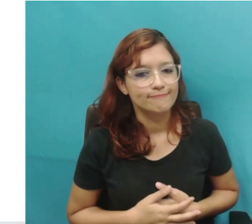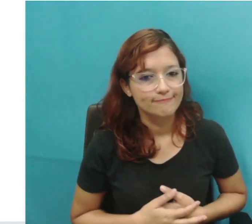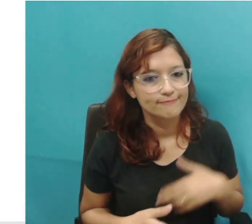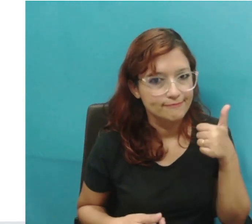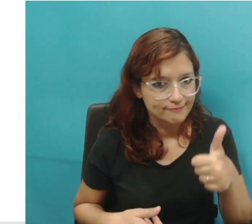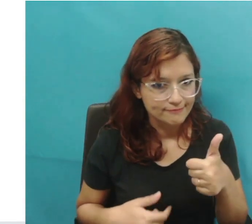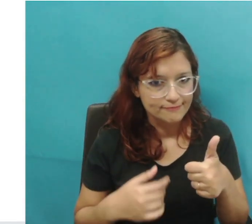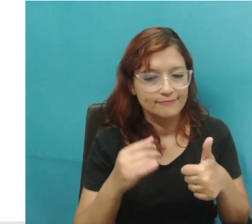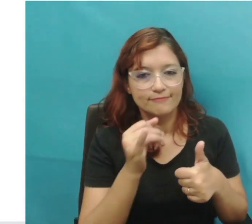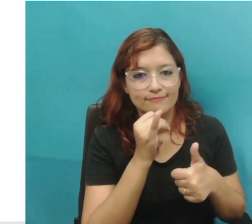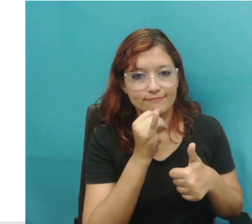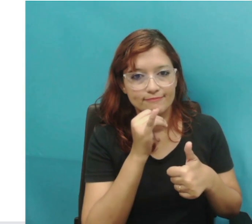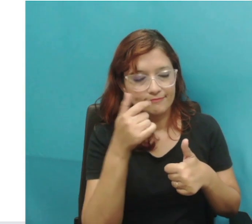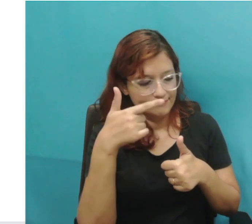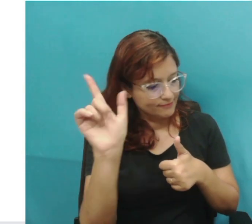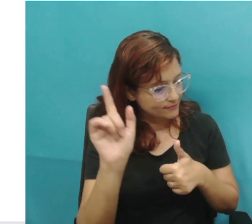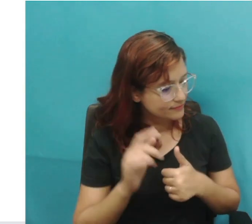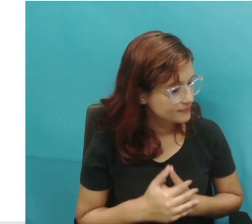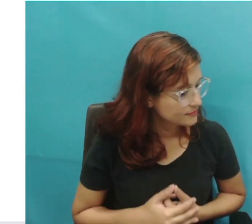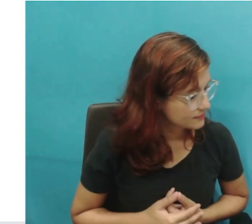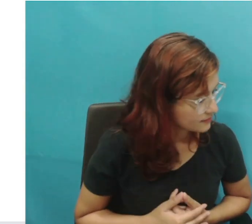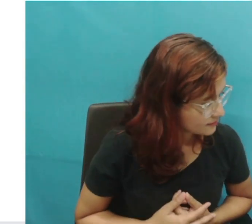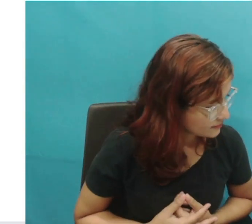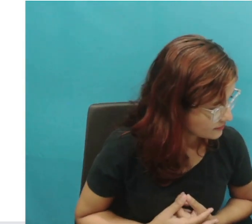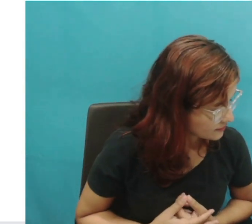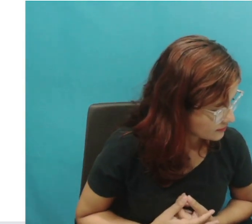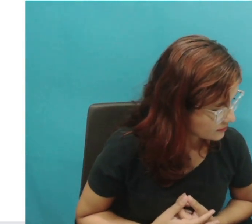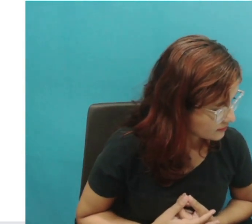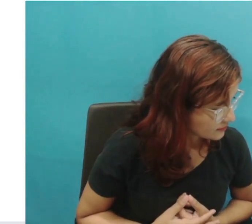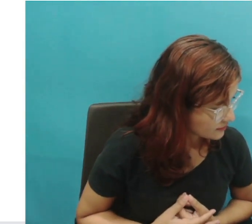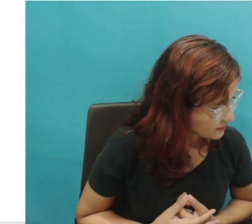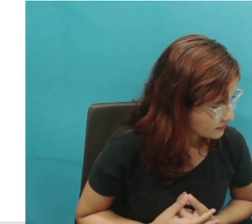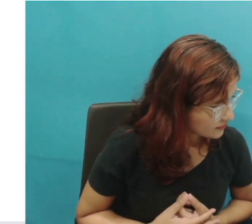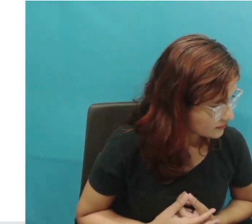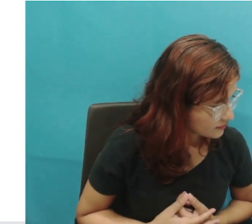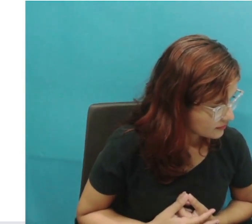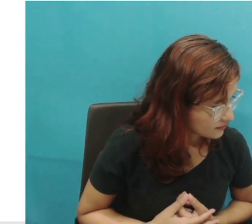Está perto de mim. Certo? Vamos outro exemplo.